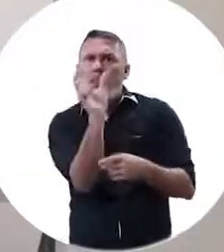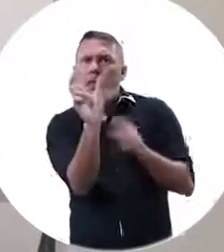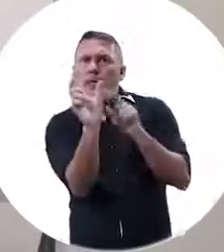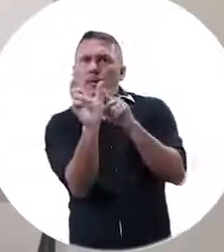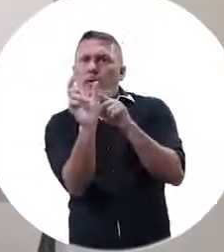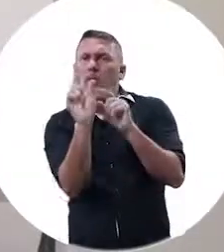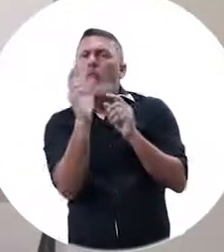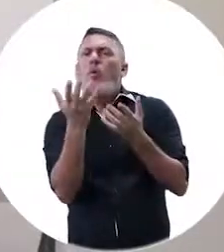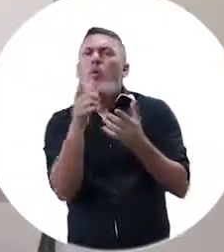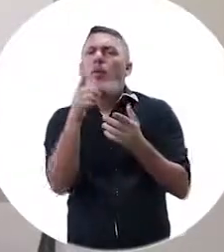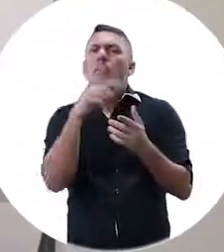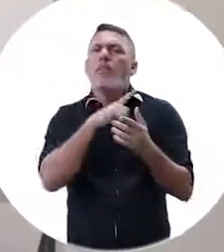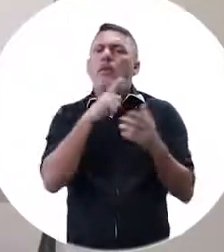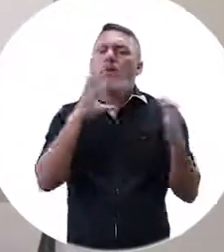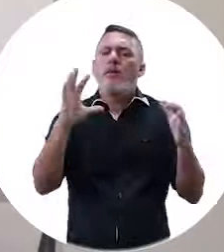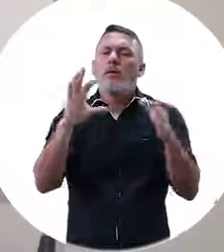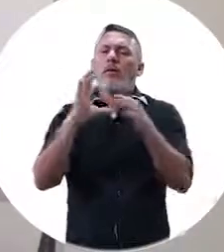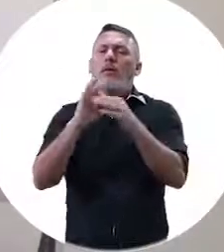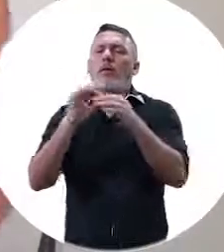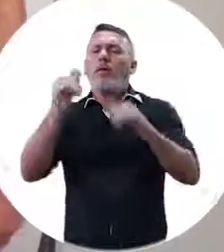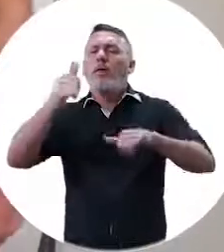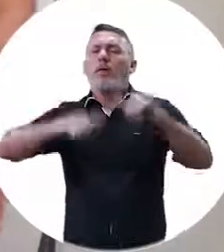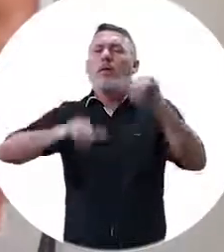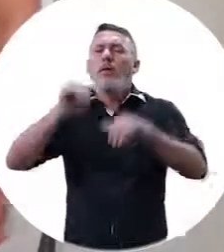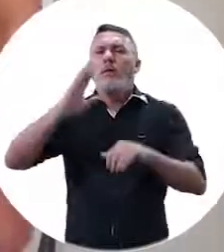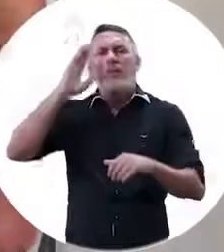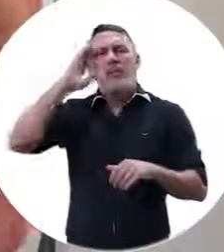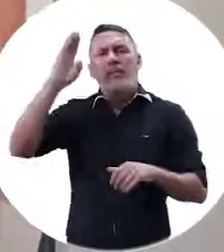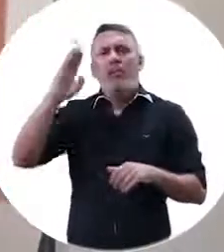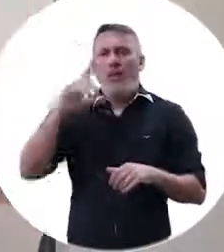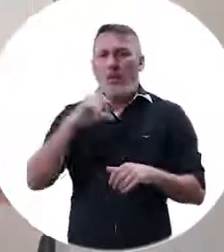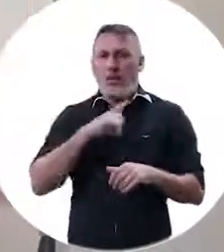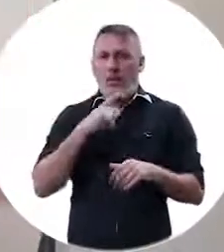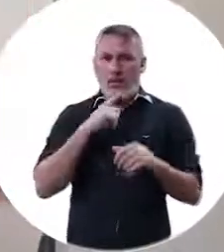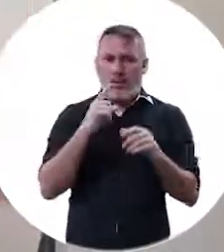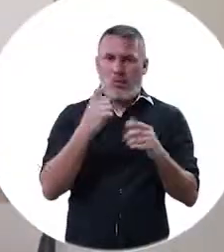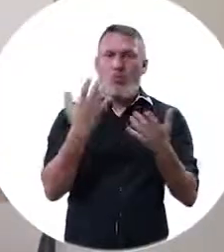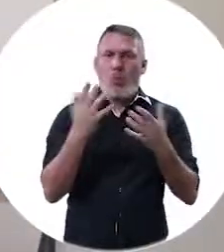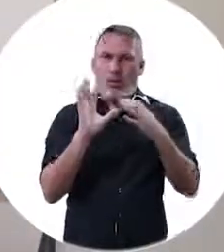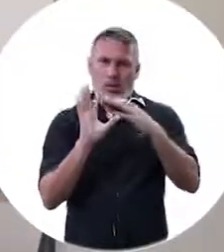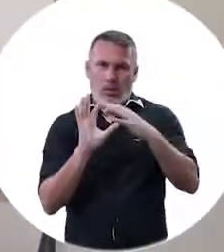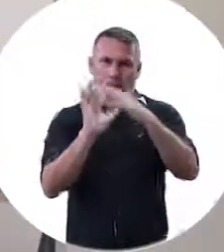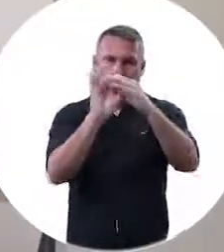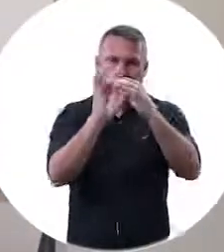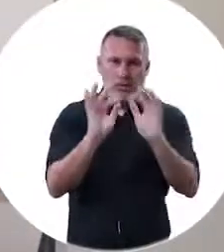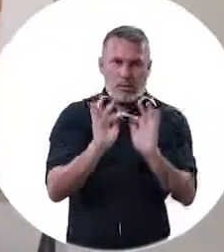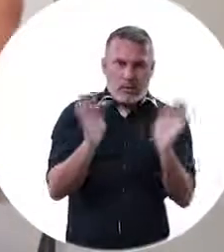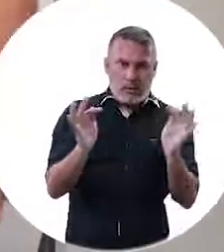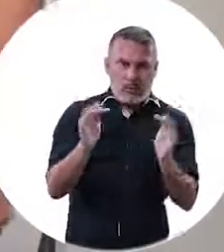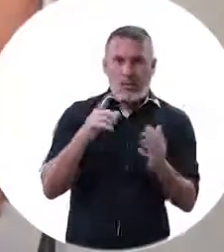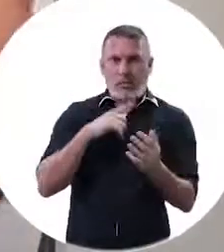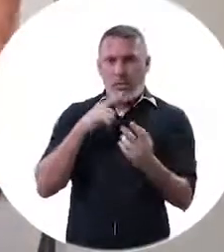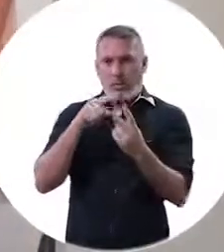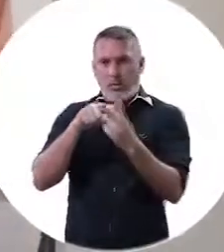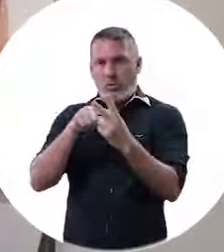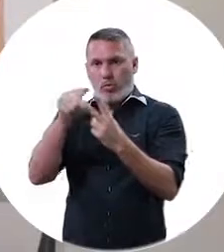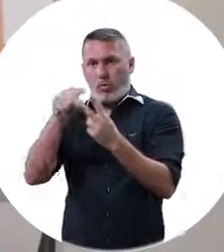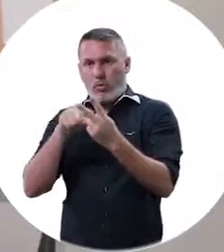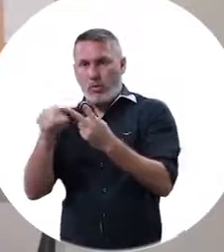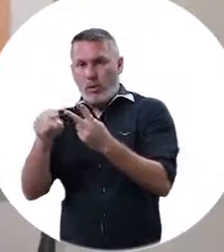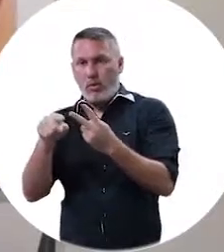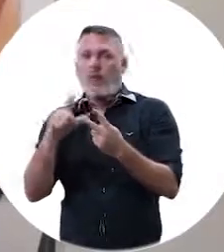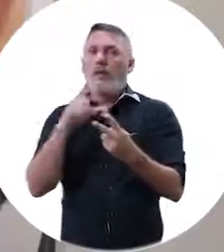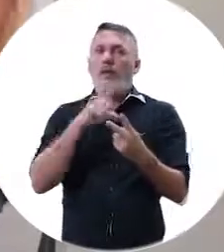indica a ligação química principal. Se for uma cadeia somente de ligação simples, se tiver uma